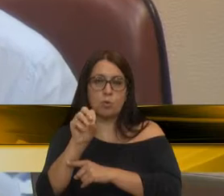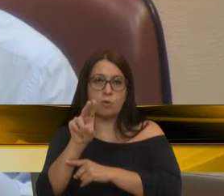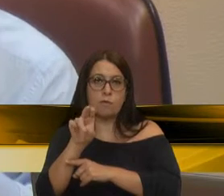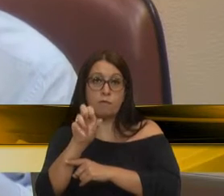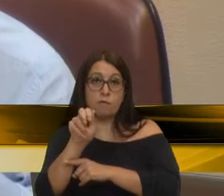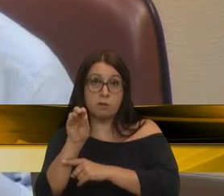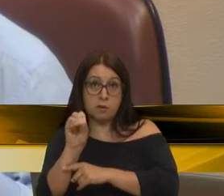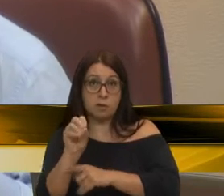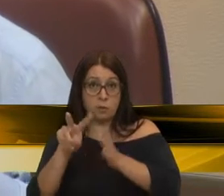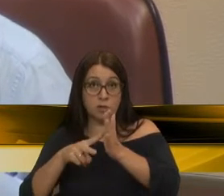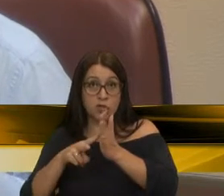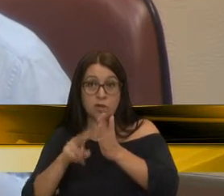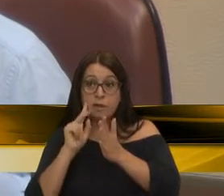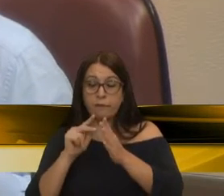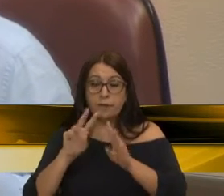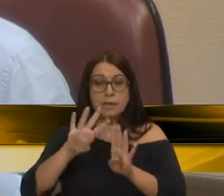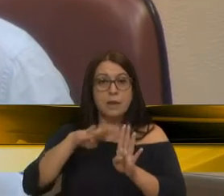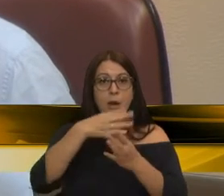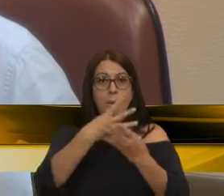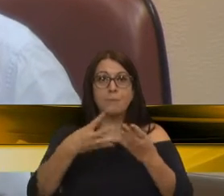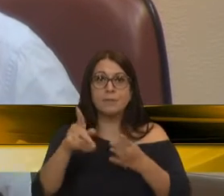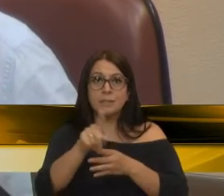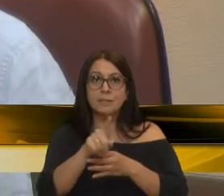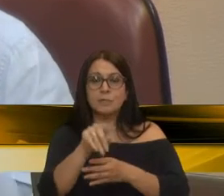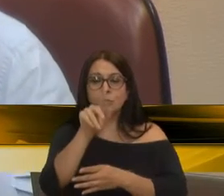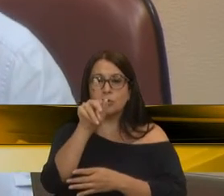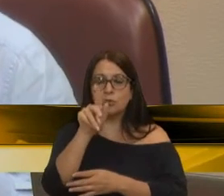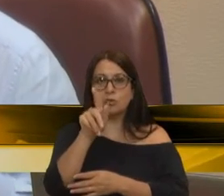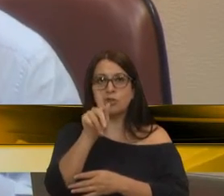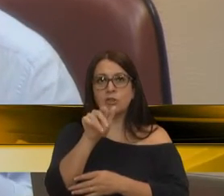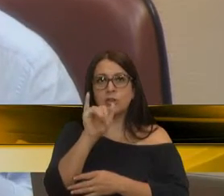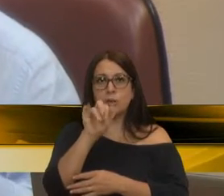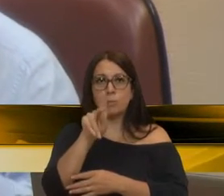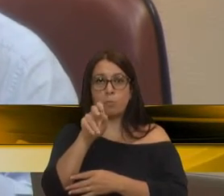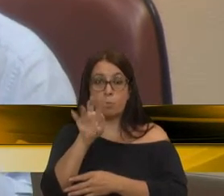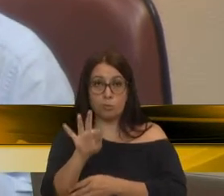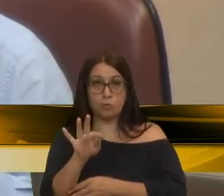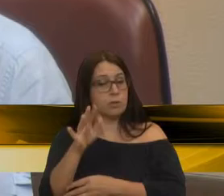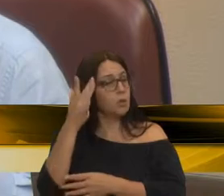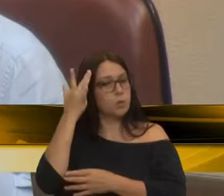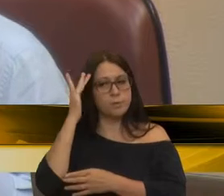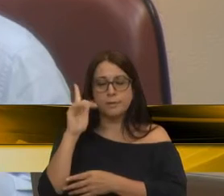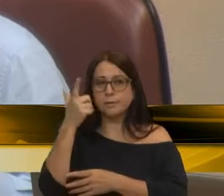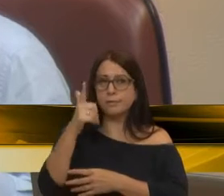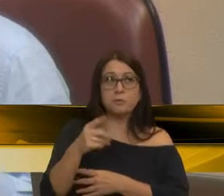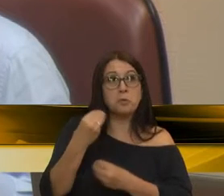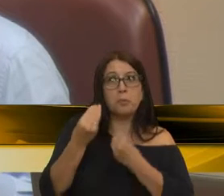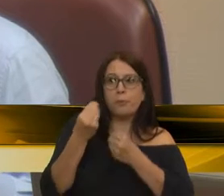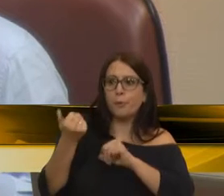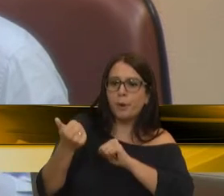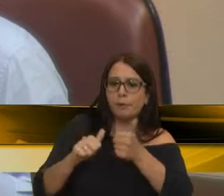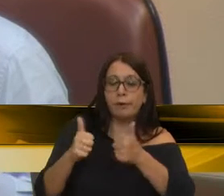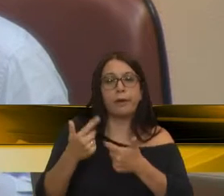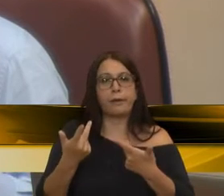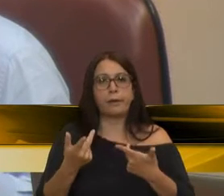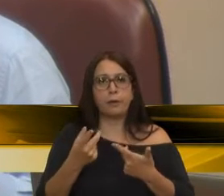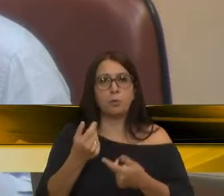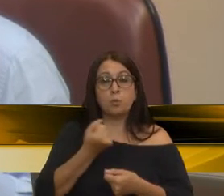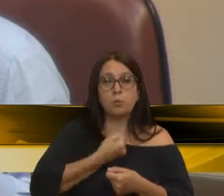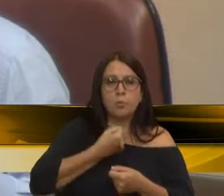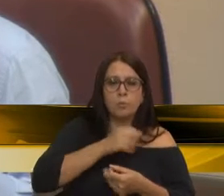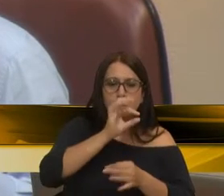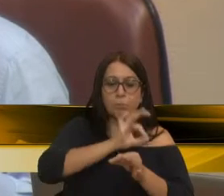deverá ser considerado na planilha do geipot repito que não sei como qualificar a adoção do índice